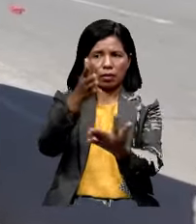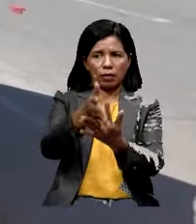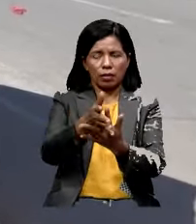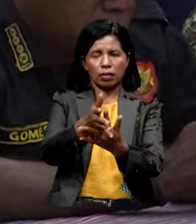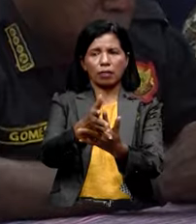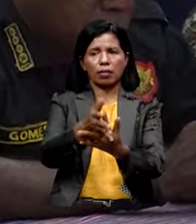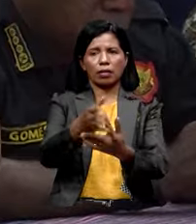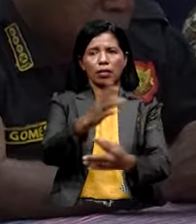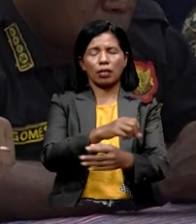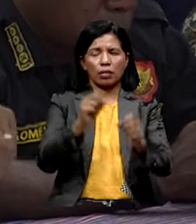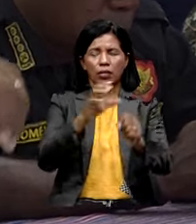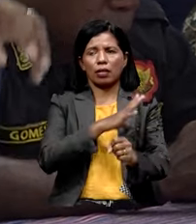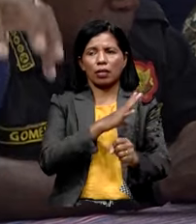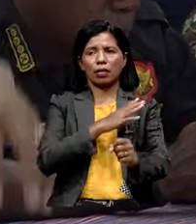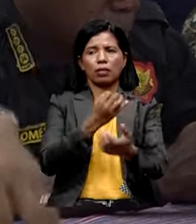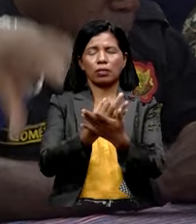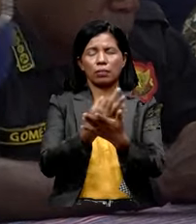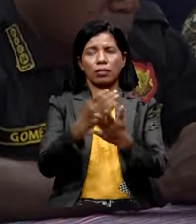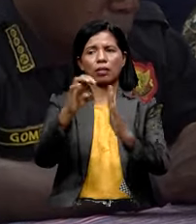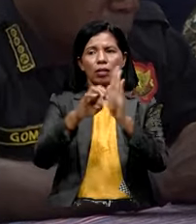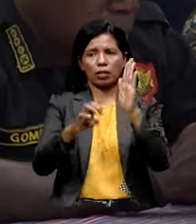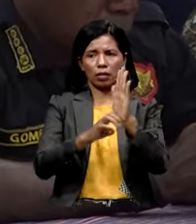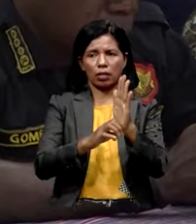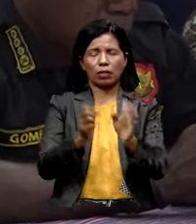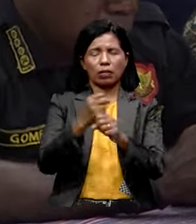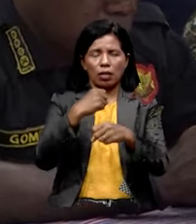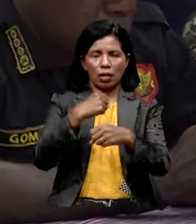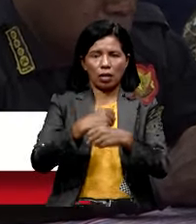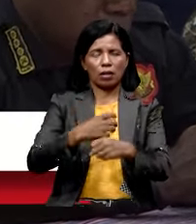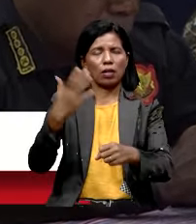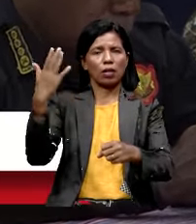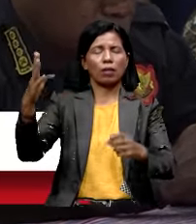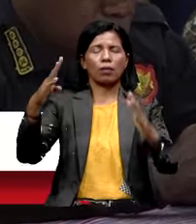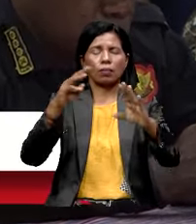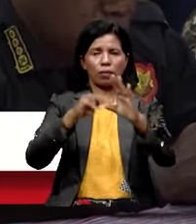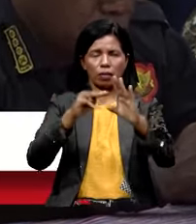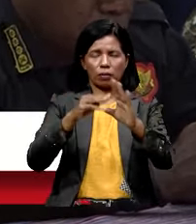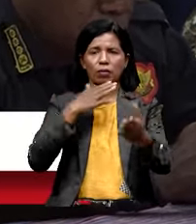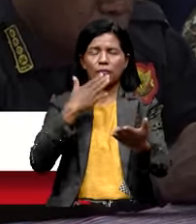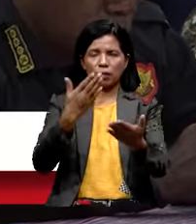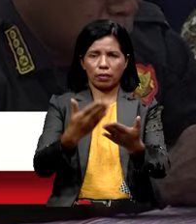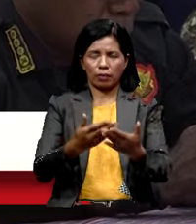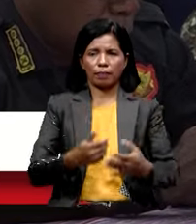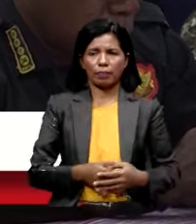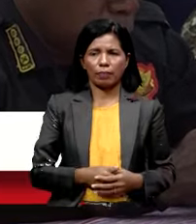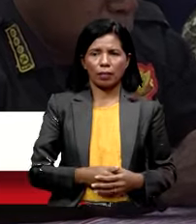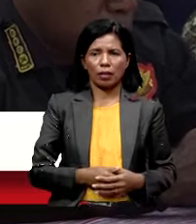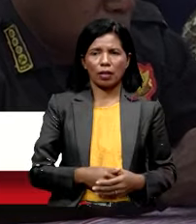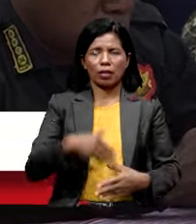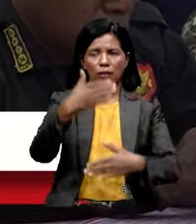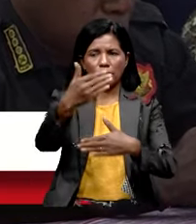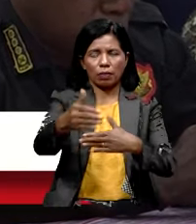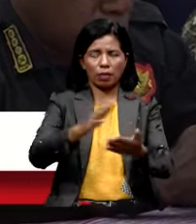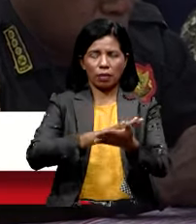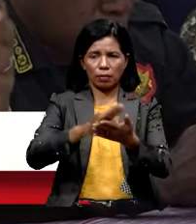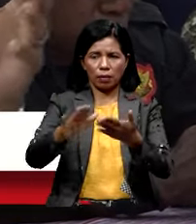helar para atu rei orçamento estado nian ia para atu velhari mercado manlewana dois. Ida oi be cabere